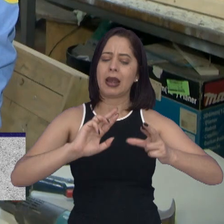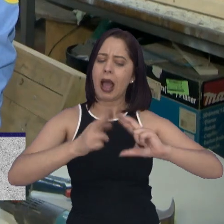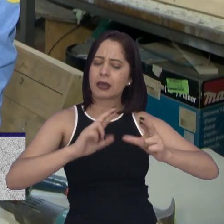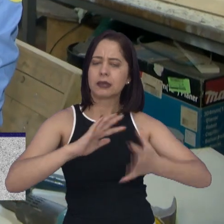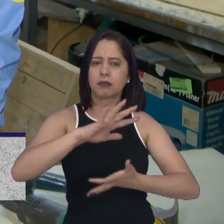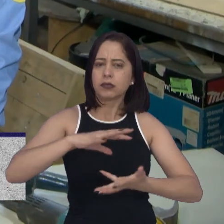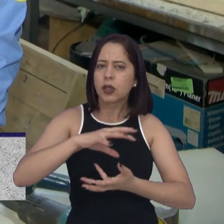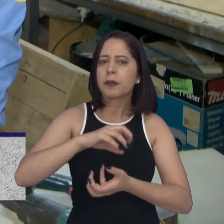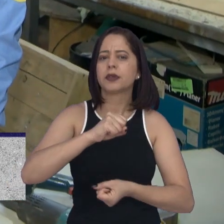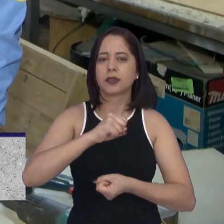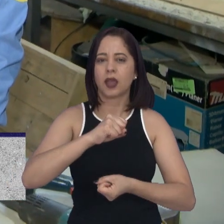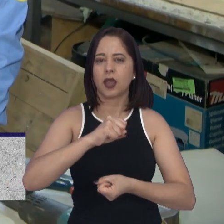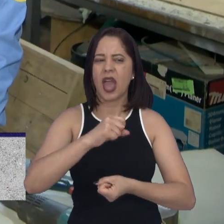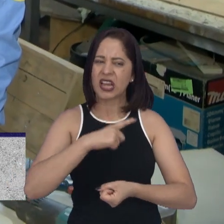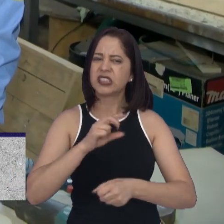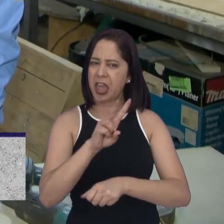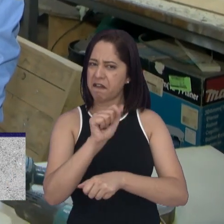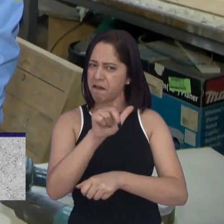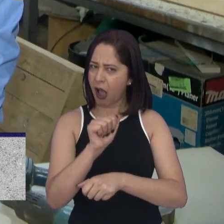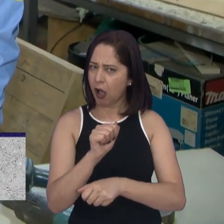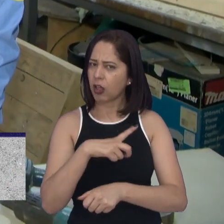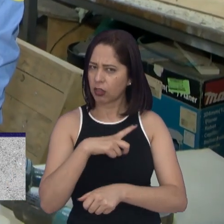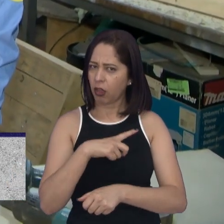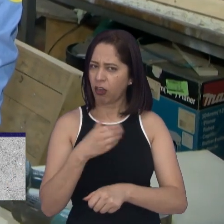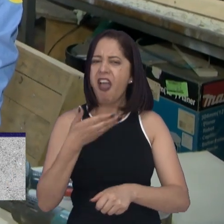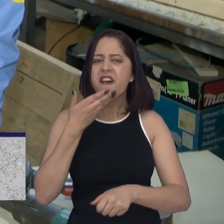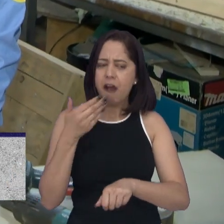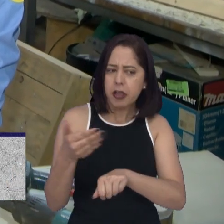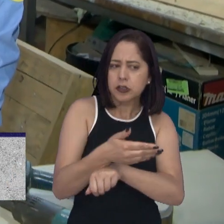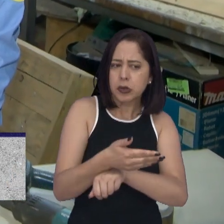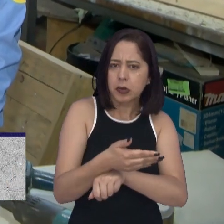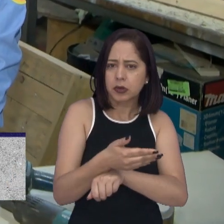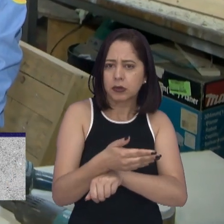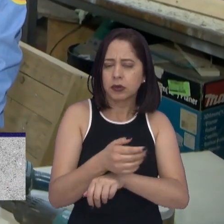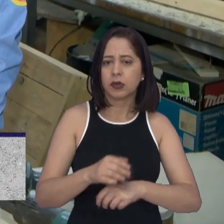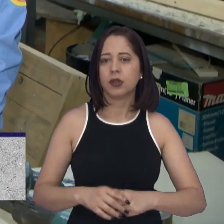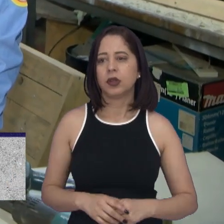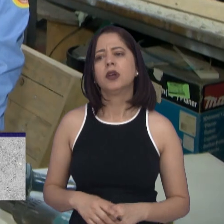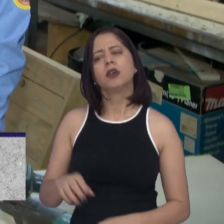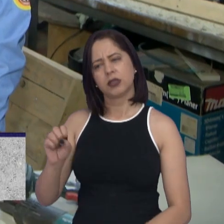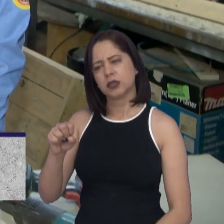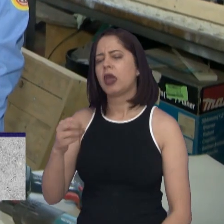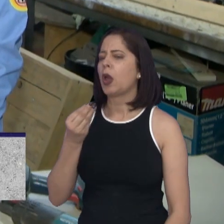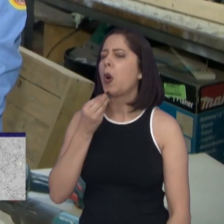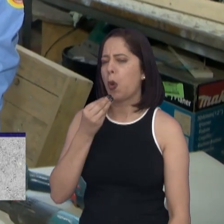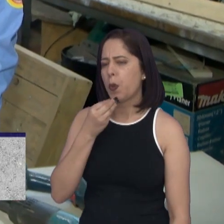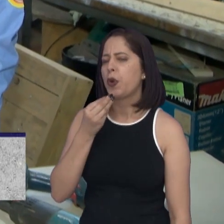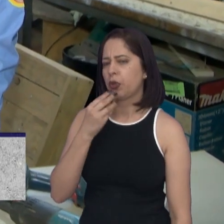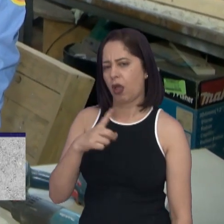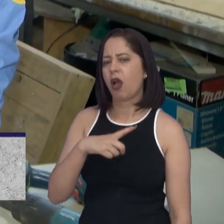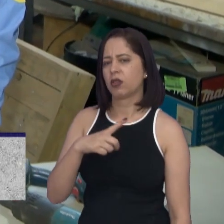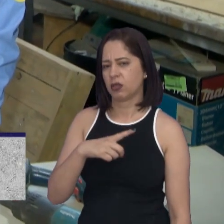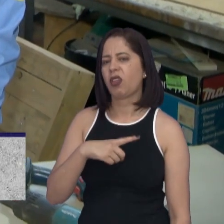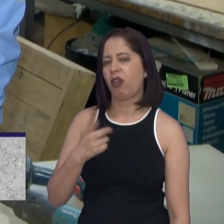sustentabilidade, tem vaga para todo mundo? É um mercado fácil de entrar? Eu acho que as oportunidades vão aparecer